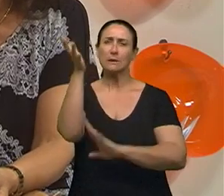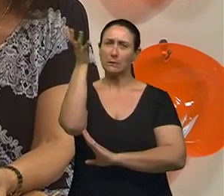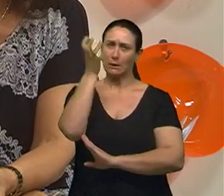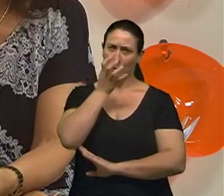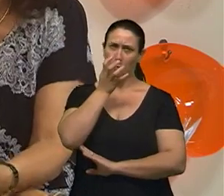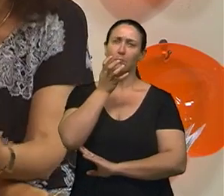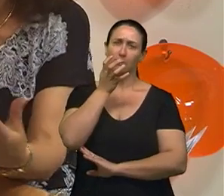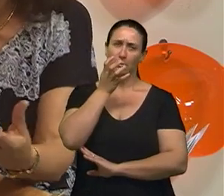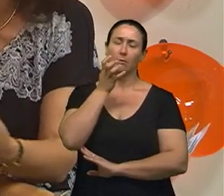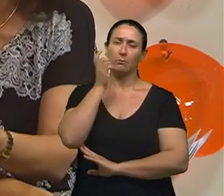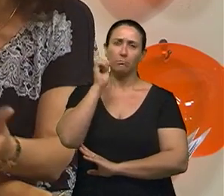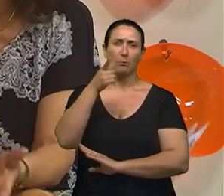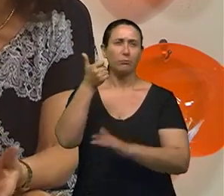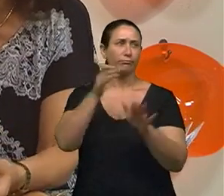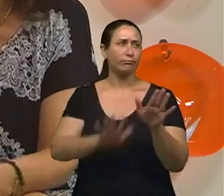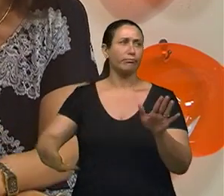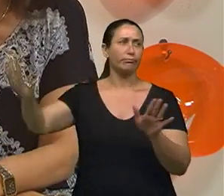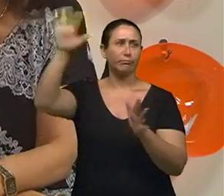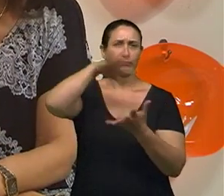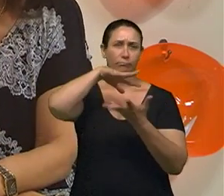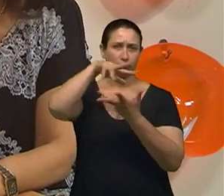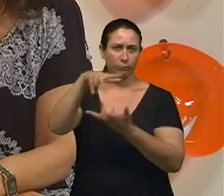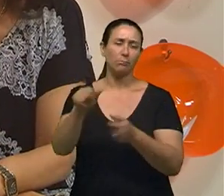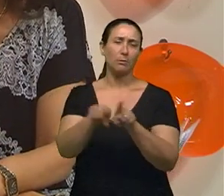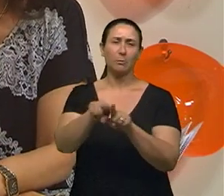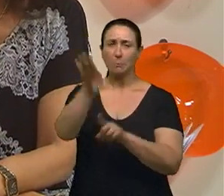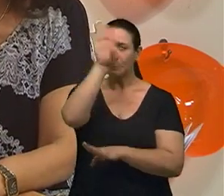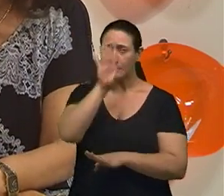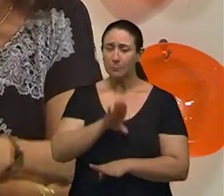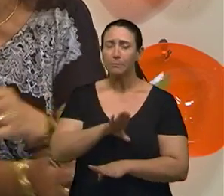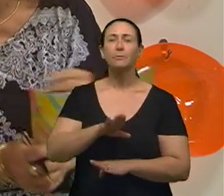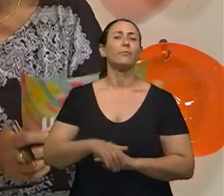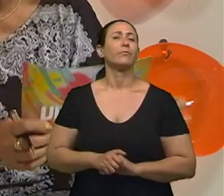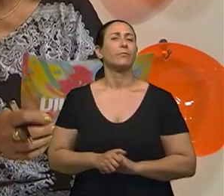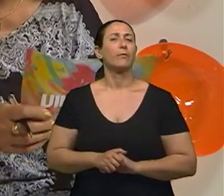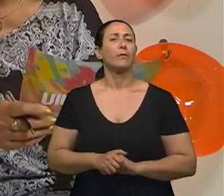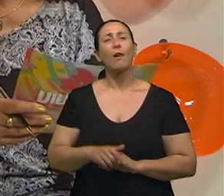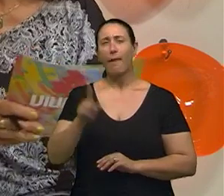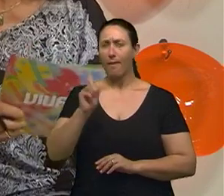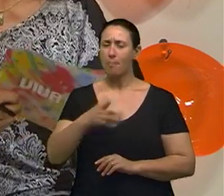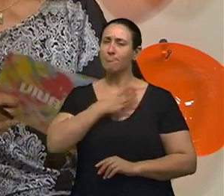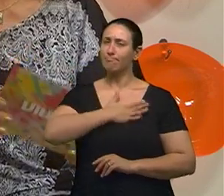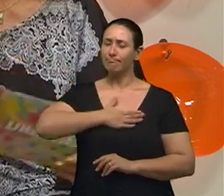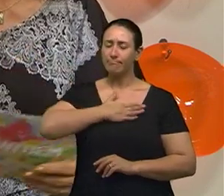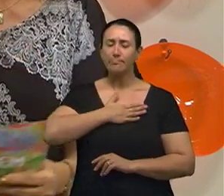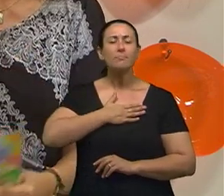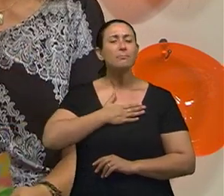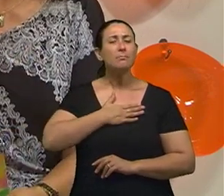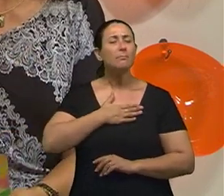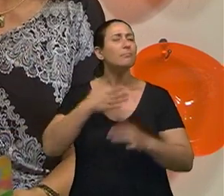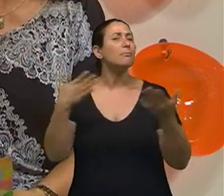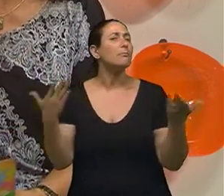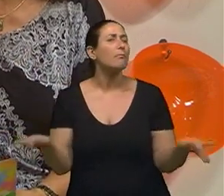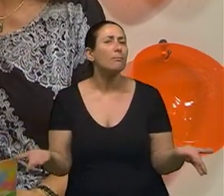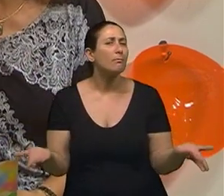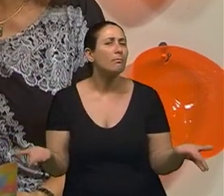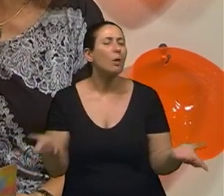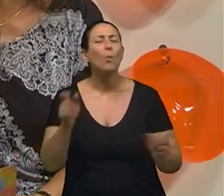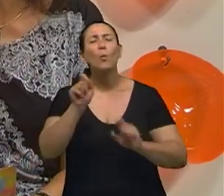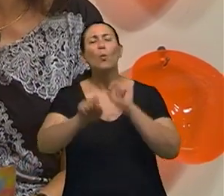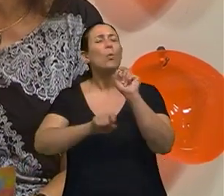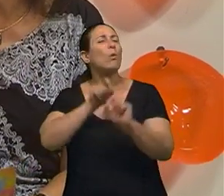população nível mundial e também brasileira claro né Doutor então é um grande prazer Afinal o que que é o